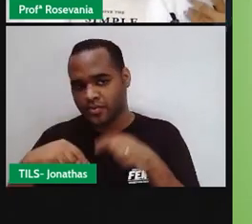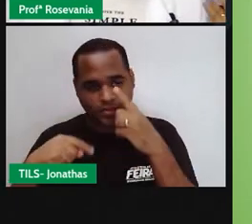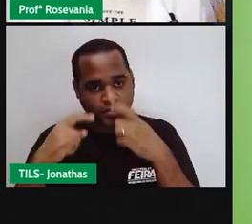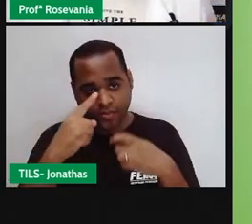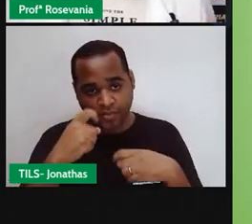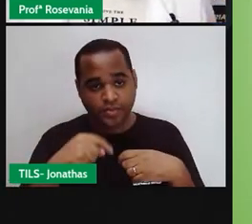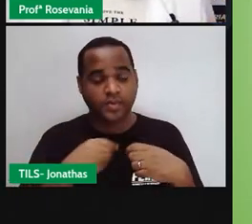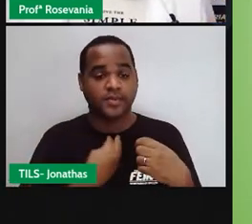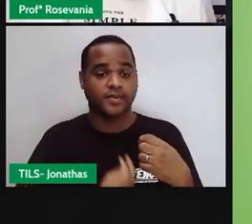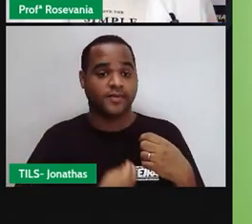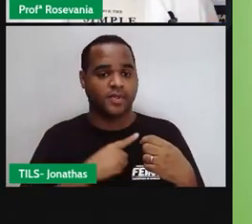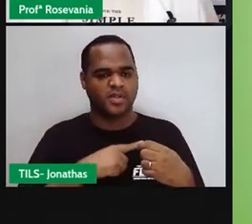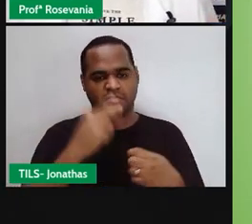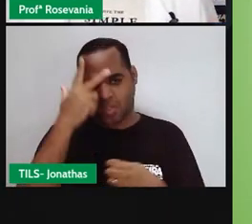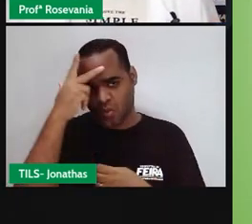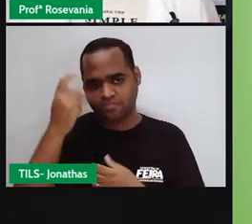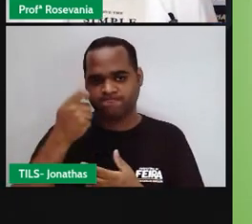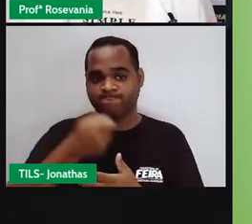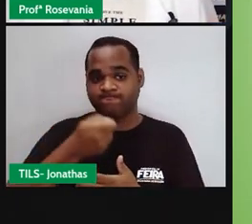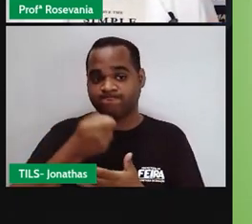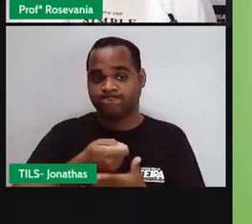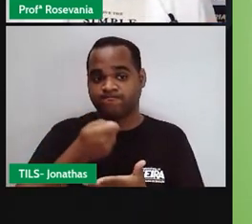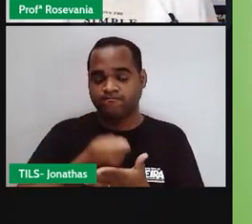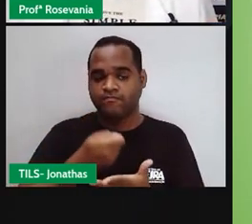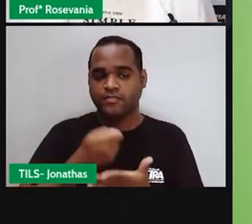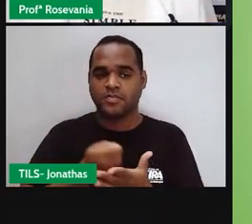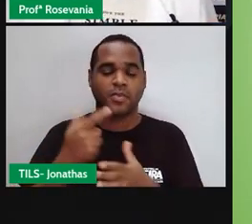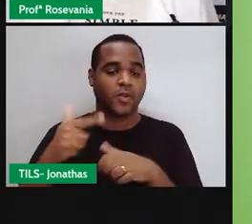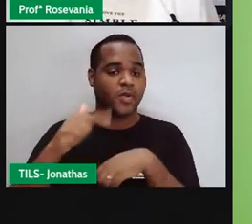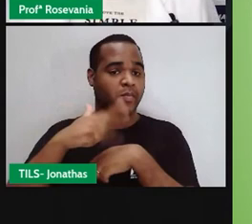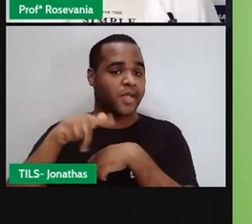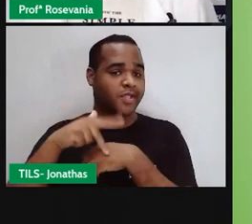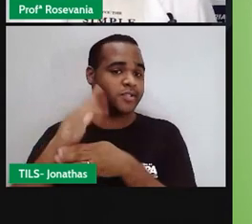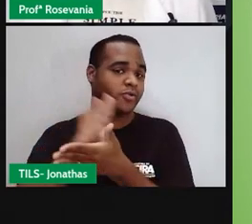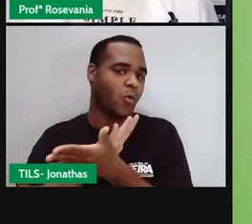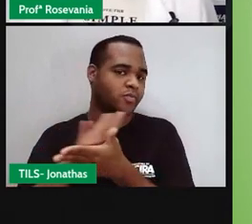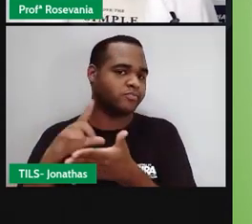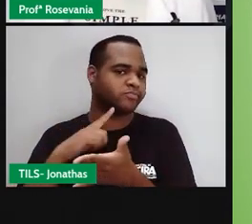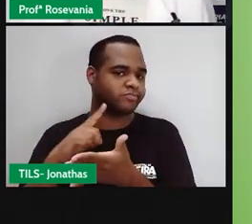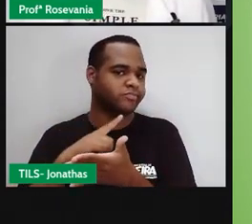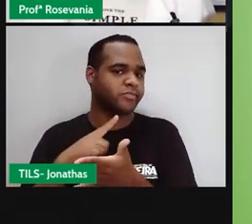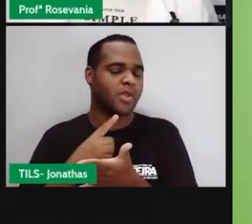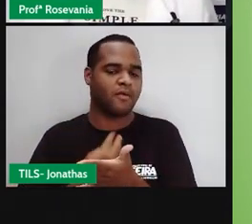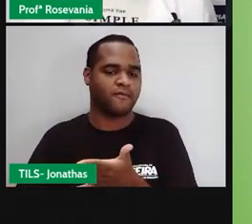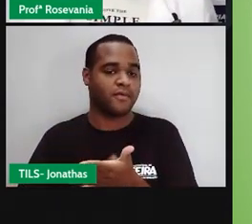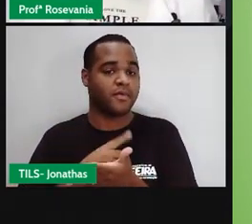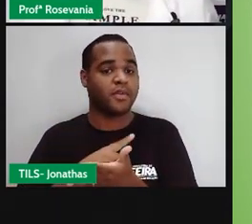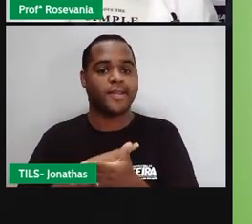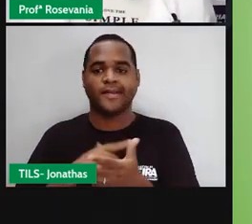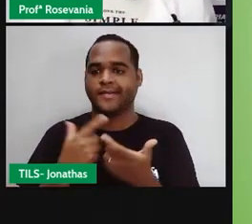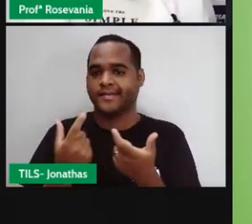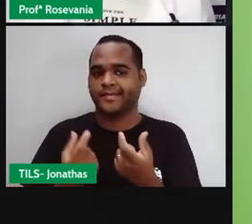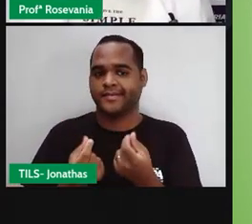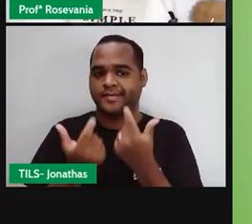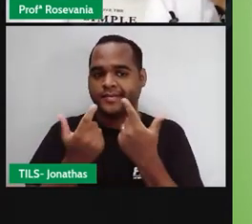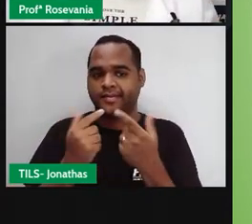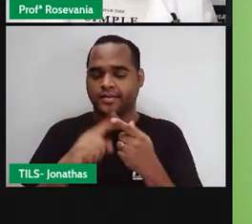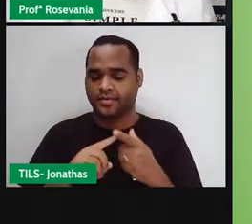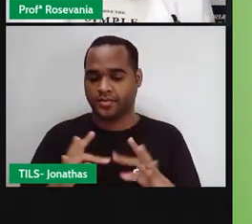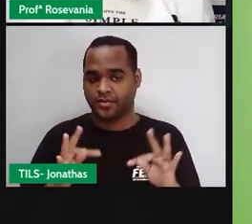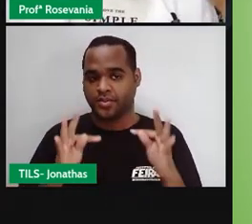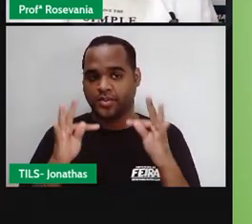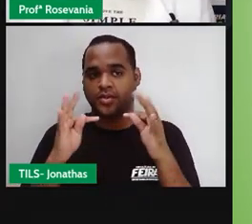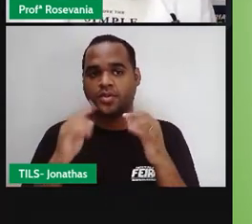indústrias que exigiam um pouco mais de mão de obra para os países que não tinha tanto, e foi investindo em tecnologias, né,